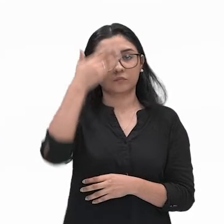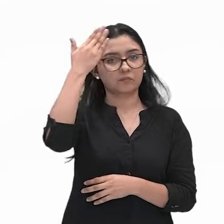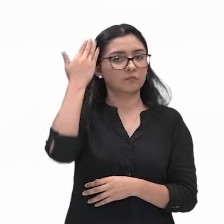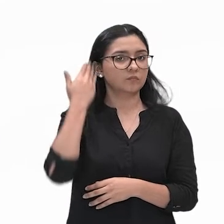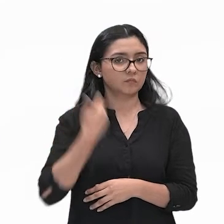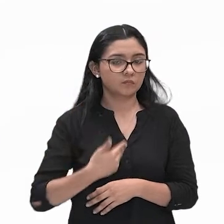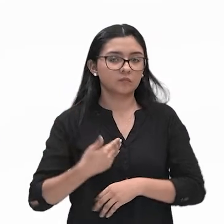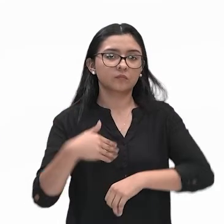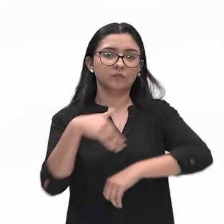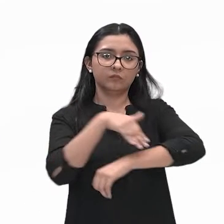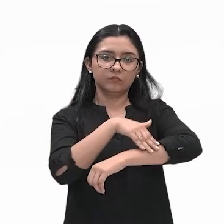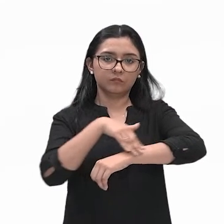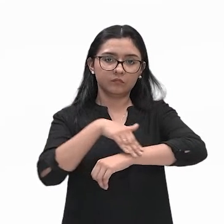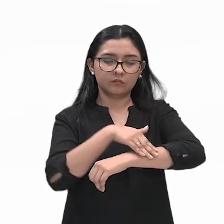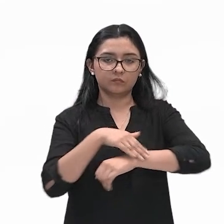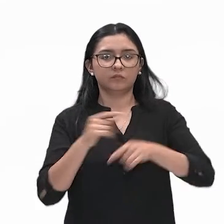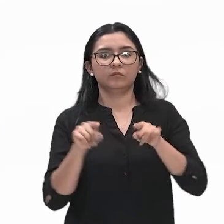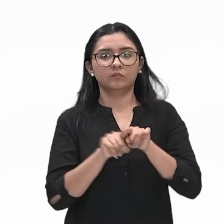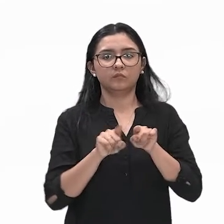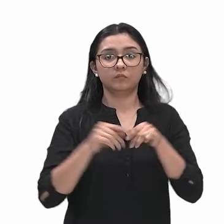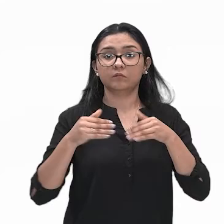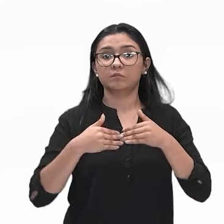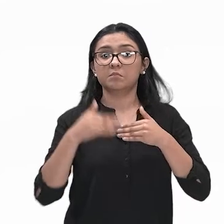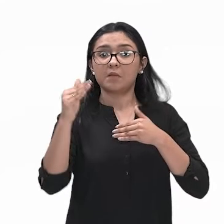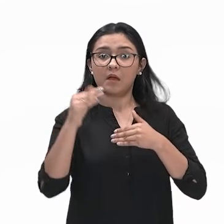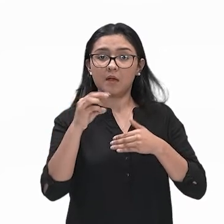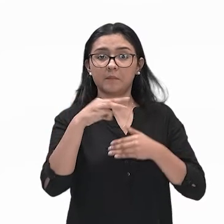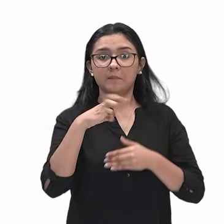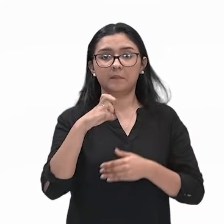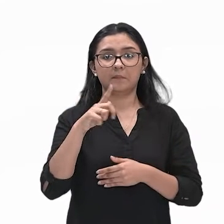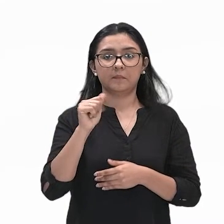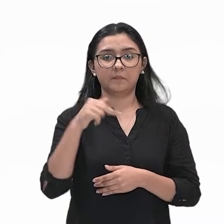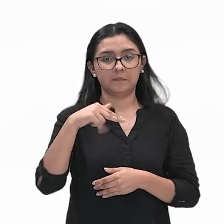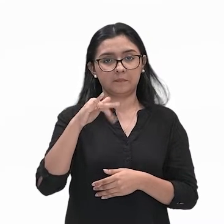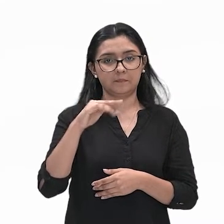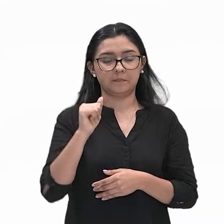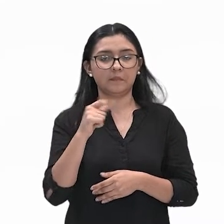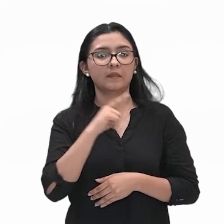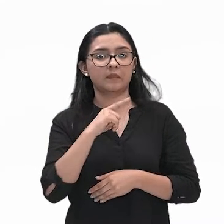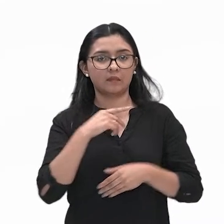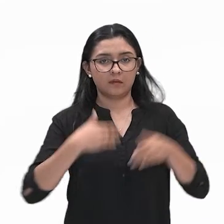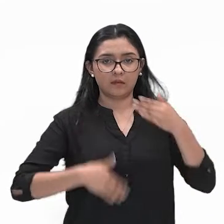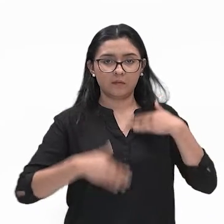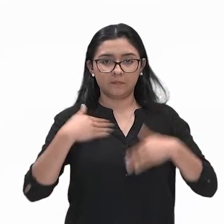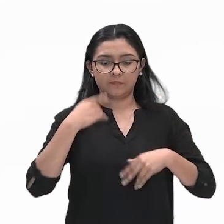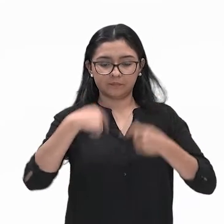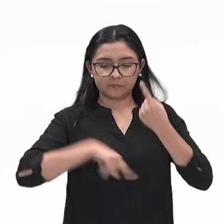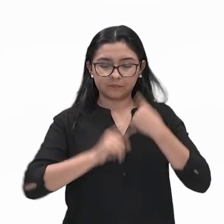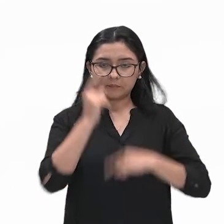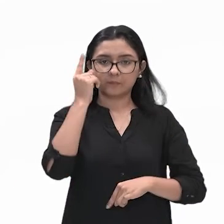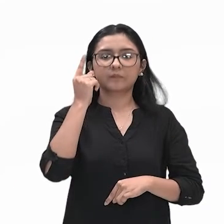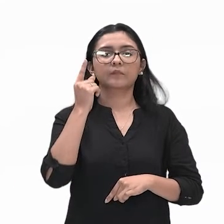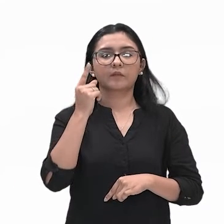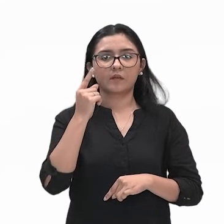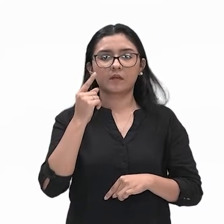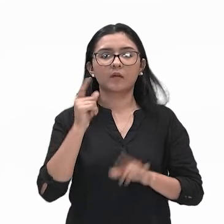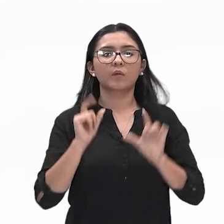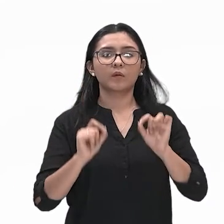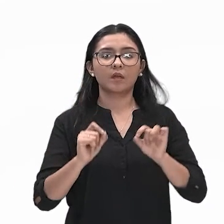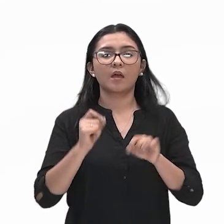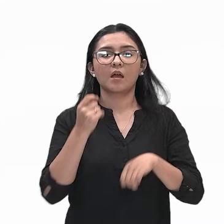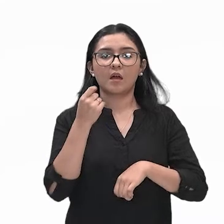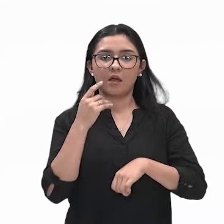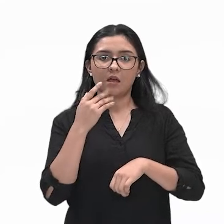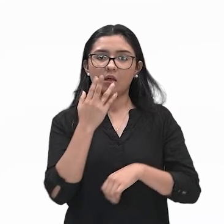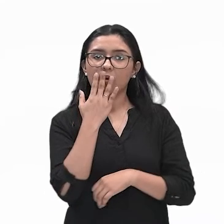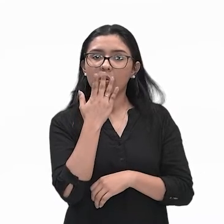nossa pele. Então, quanto mais melanina a gente tiver no nosso organismo, a cor, né, tende